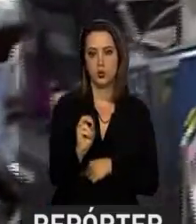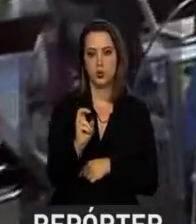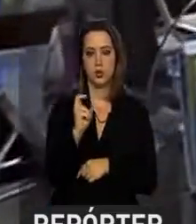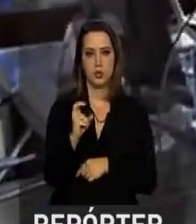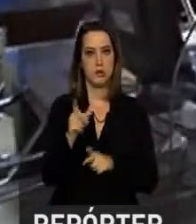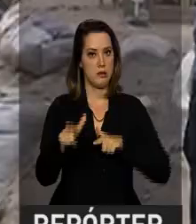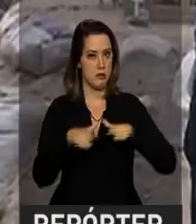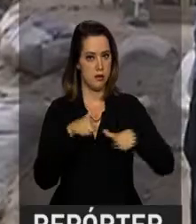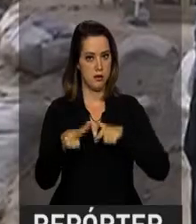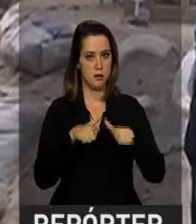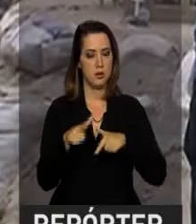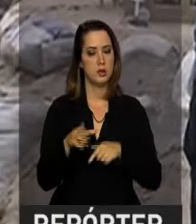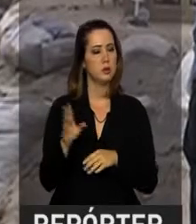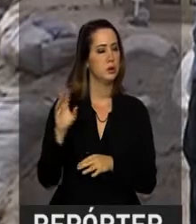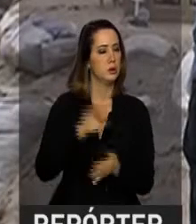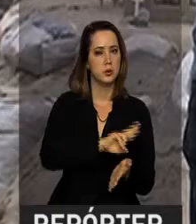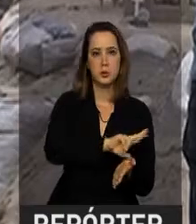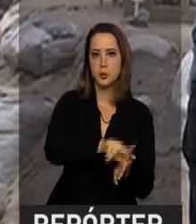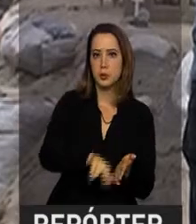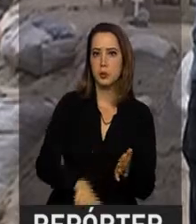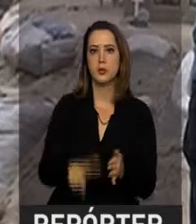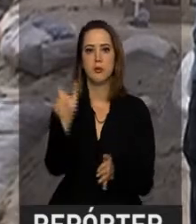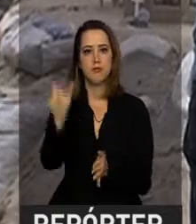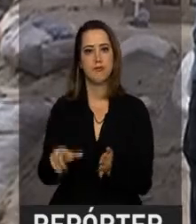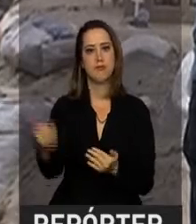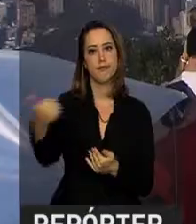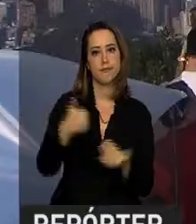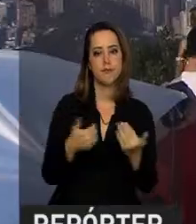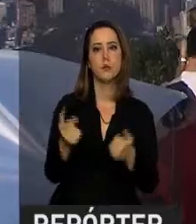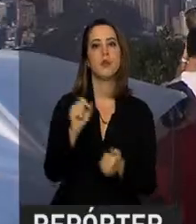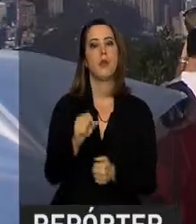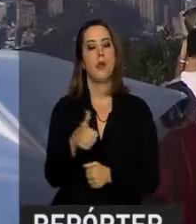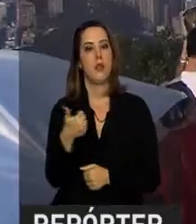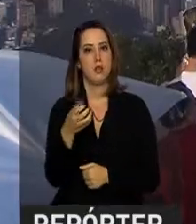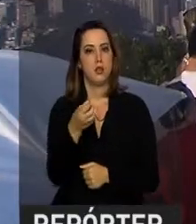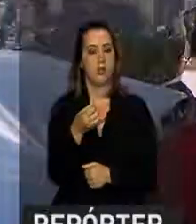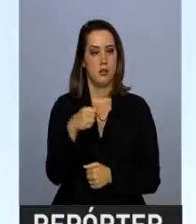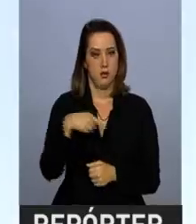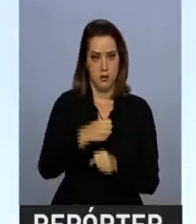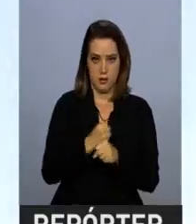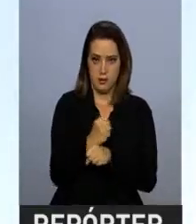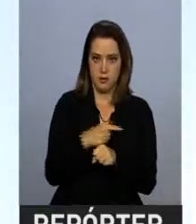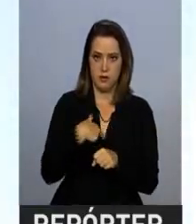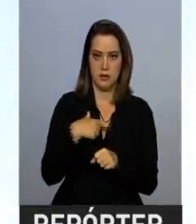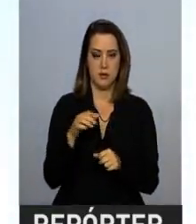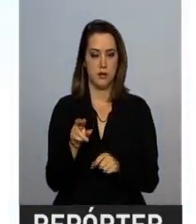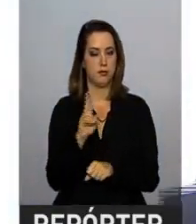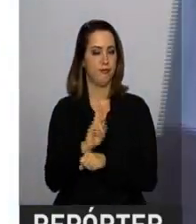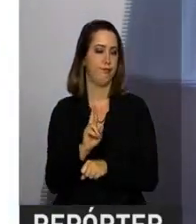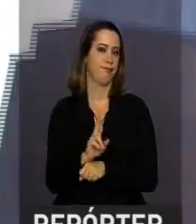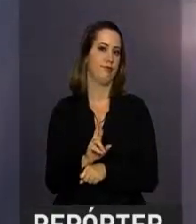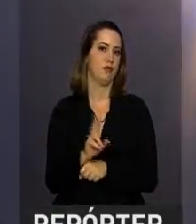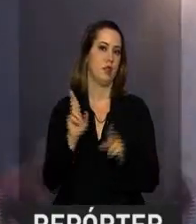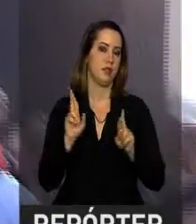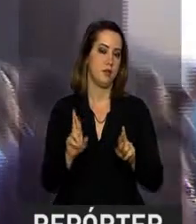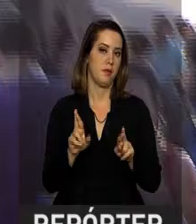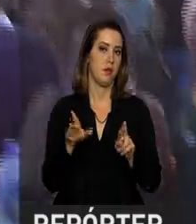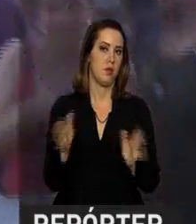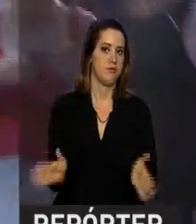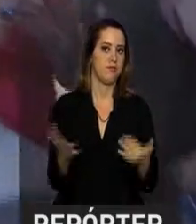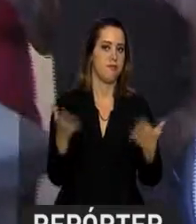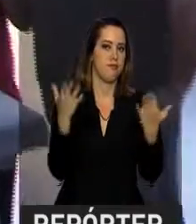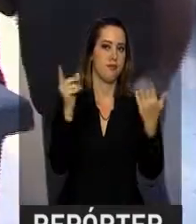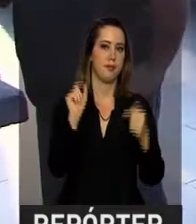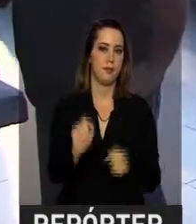fiéis a expectativa para 2016 é de crescimento os jogos olímpicos no rio devem atrair